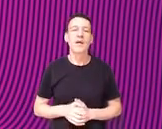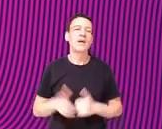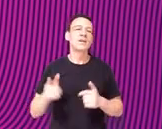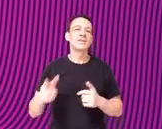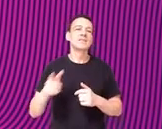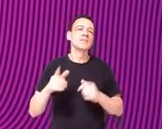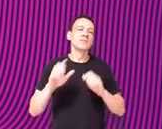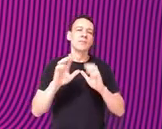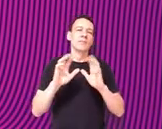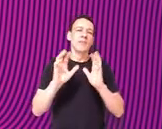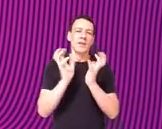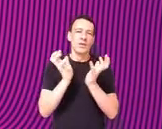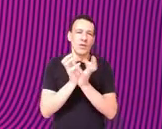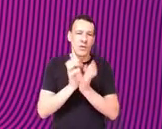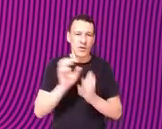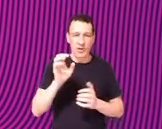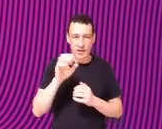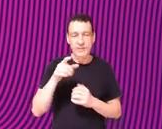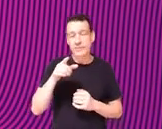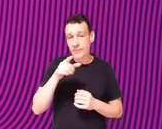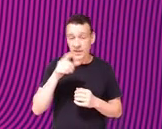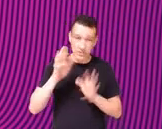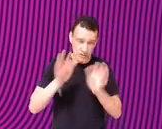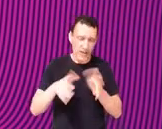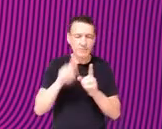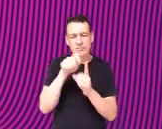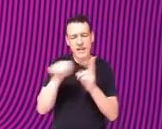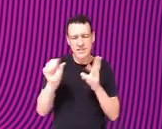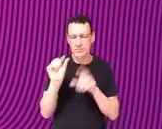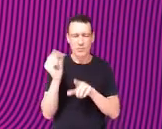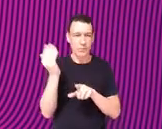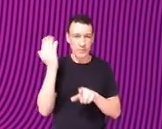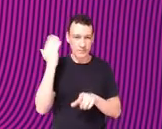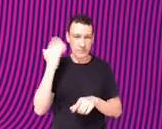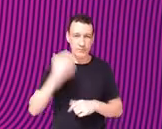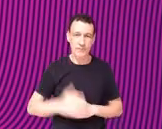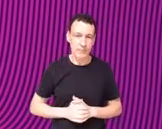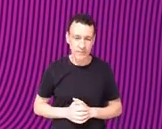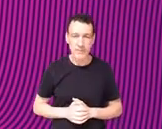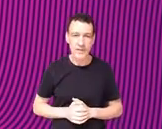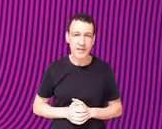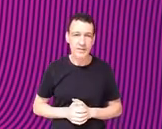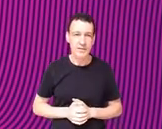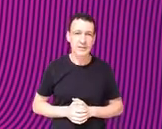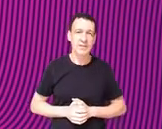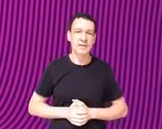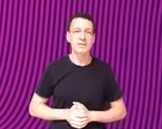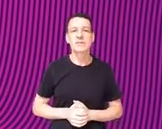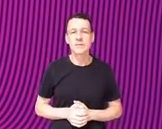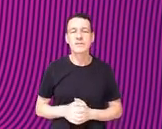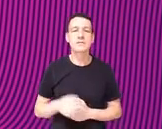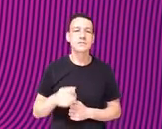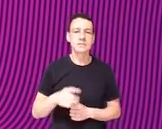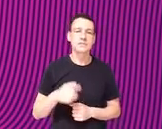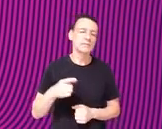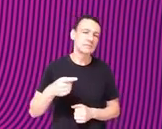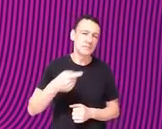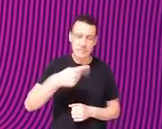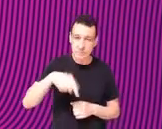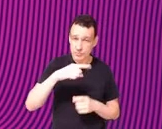Genebra há uns par de meses atrás, com o diretor-geral, precisamente para alinharmos estratégias,